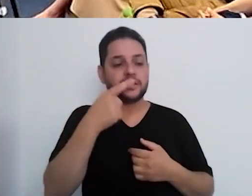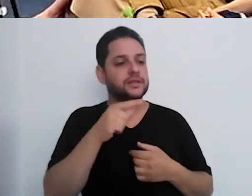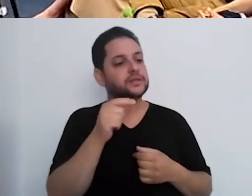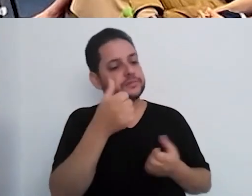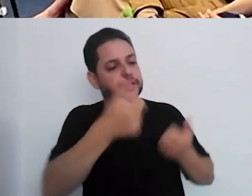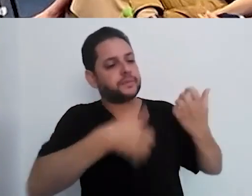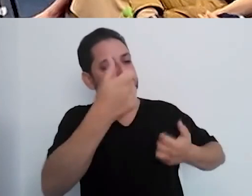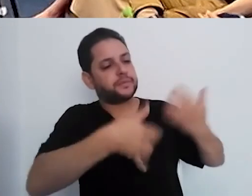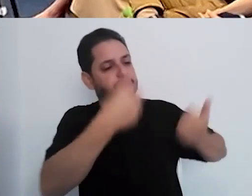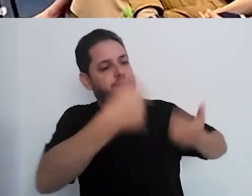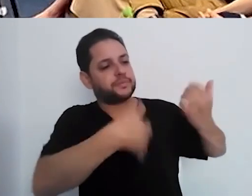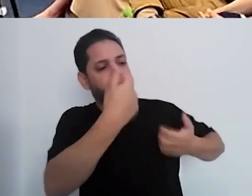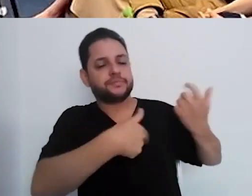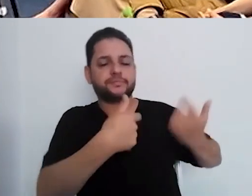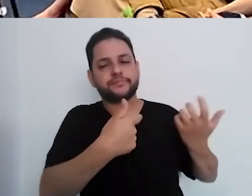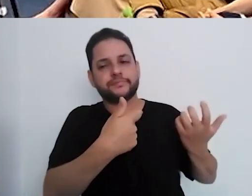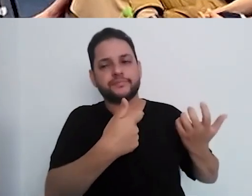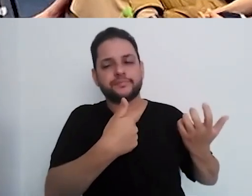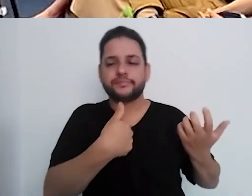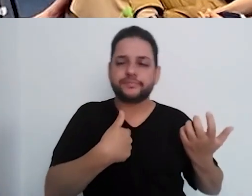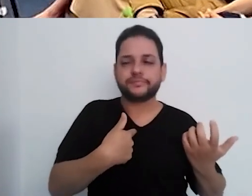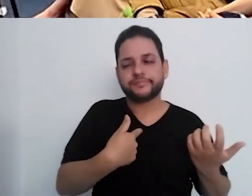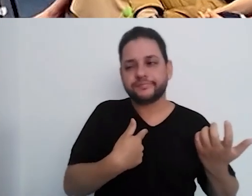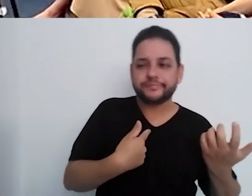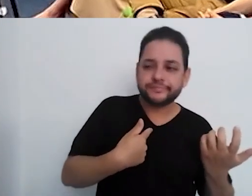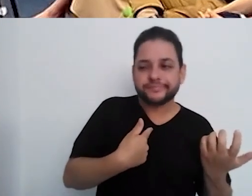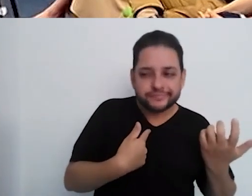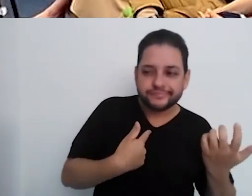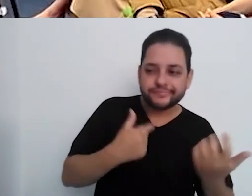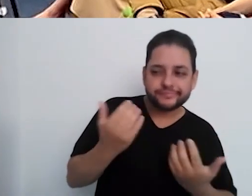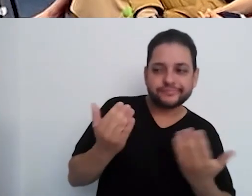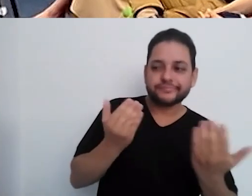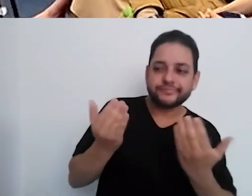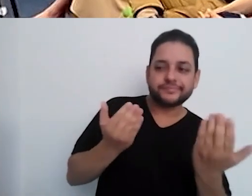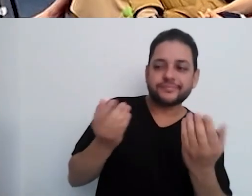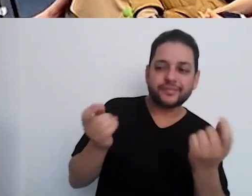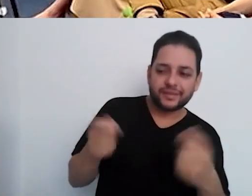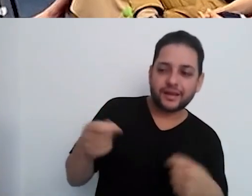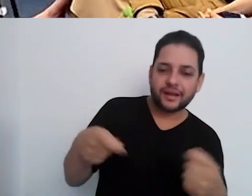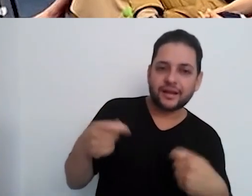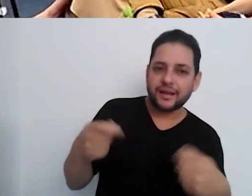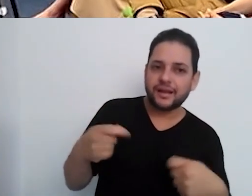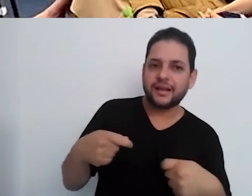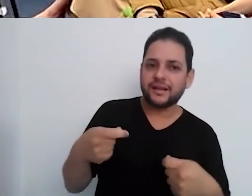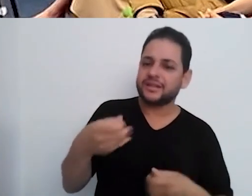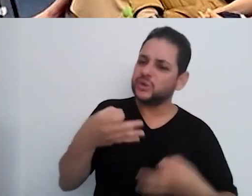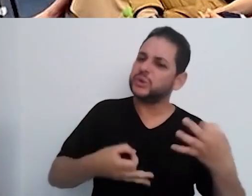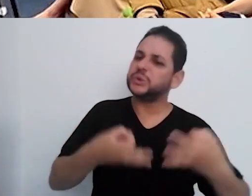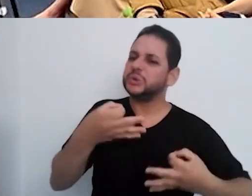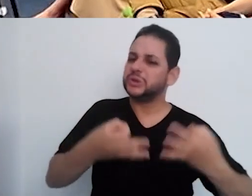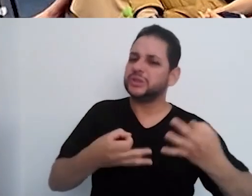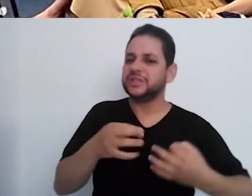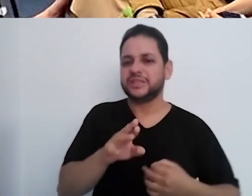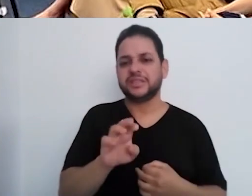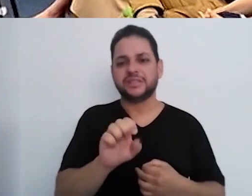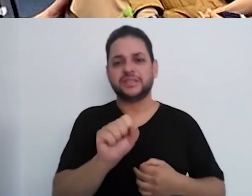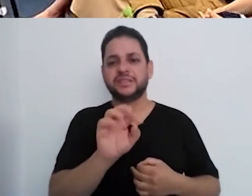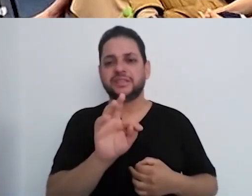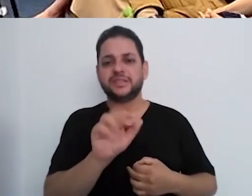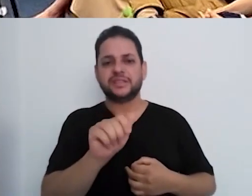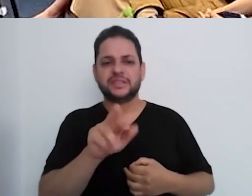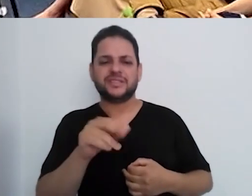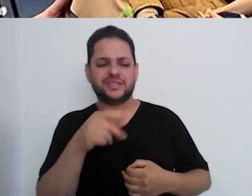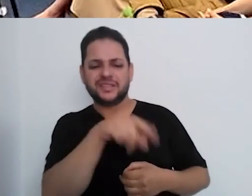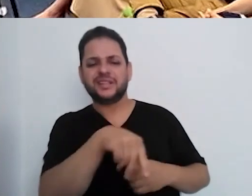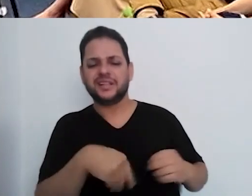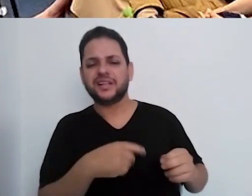fico, será que realmente dá para você usar justiça restaurativa em casos de violência